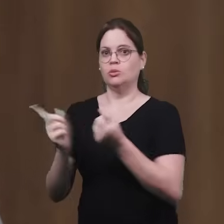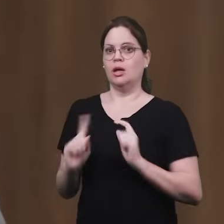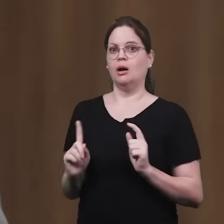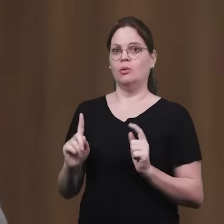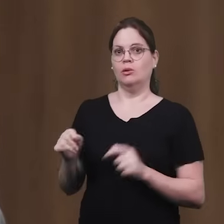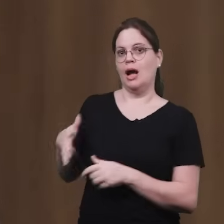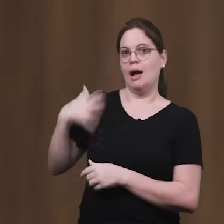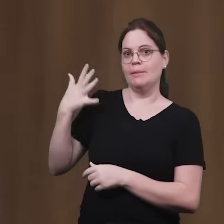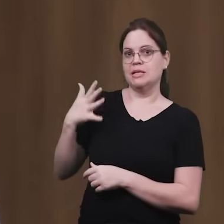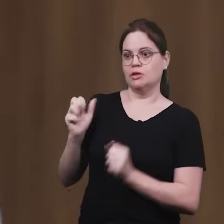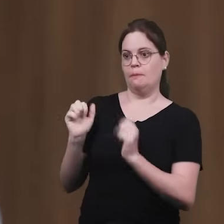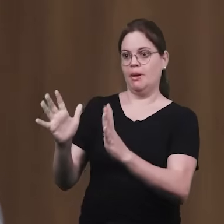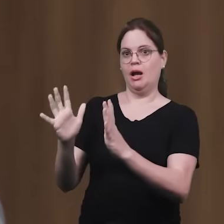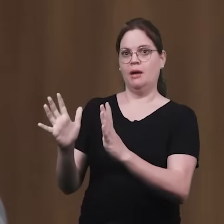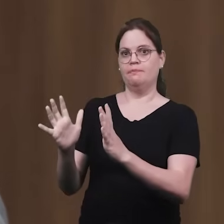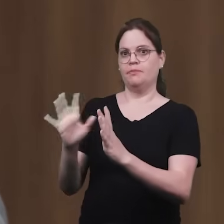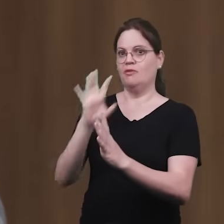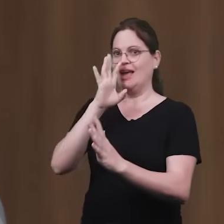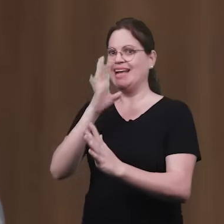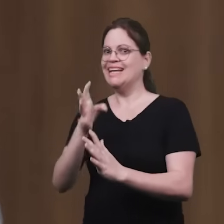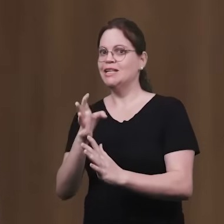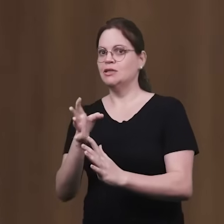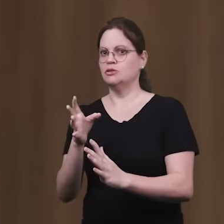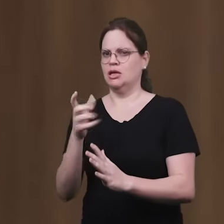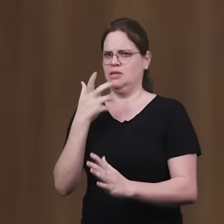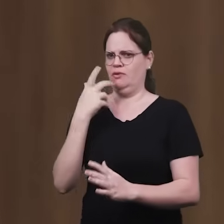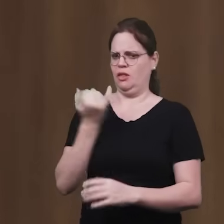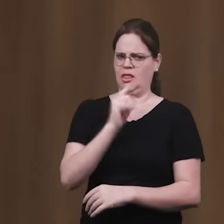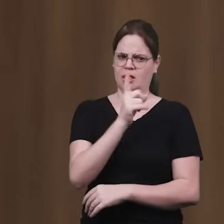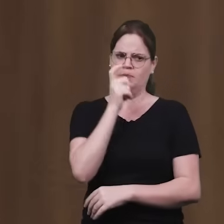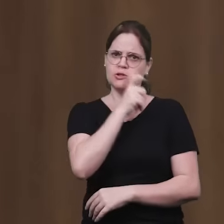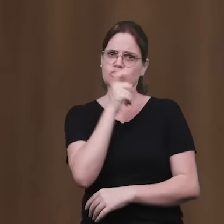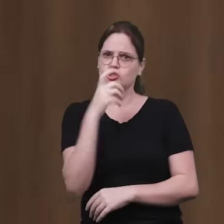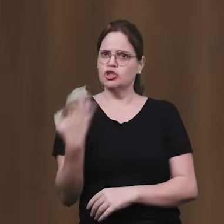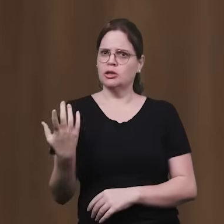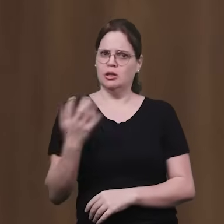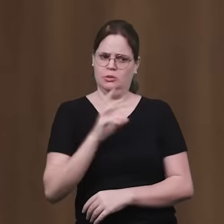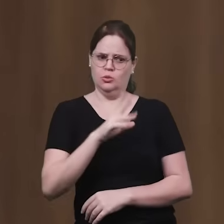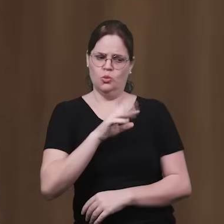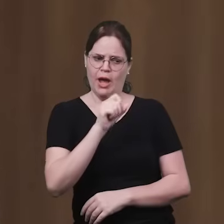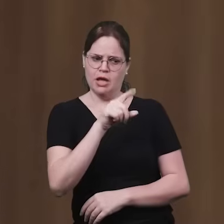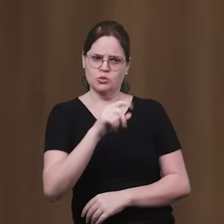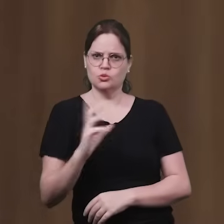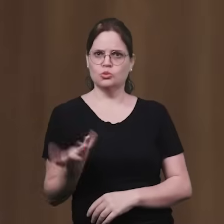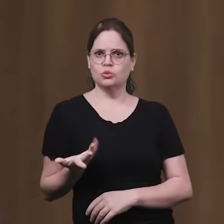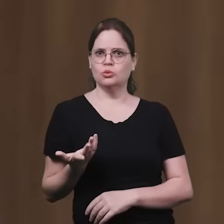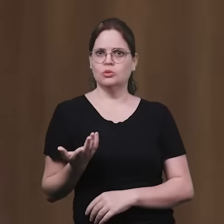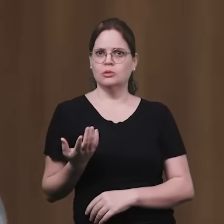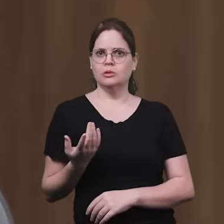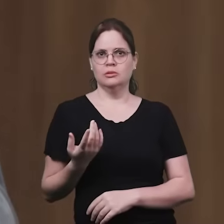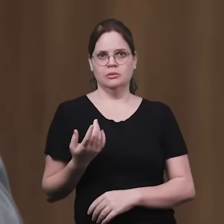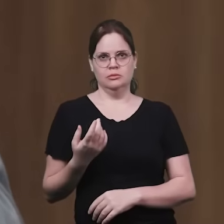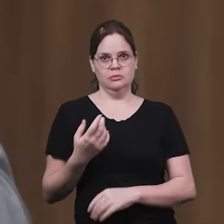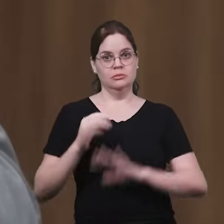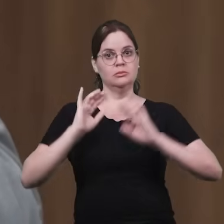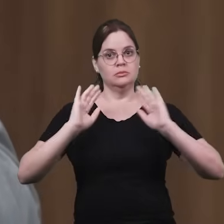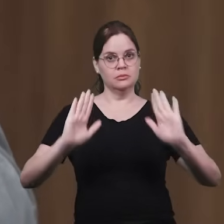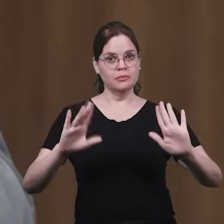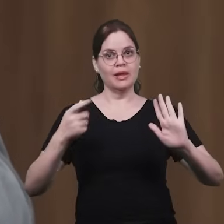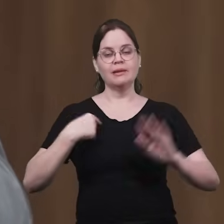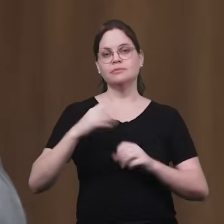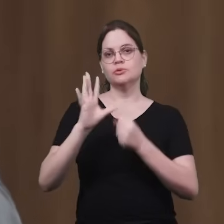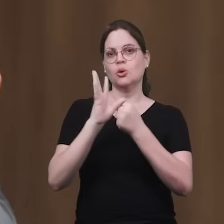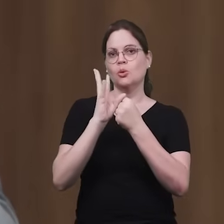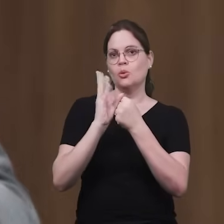criteriosa, crítica. Né? Não, peraí, isso que está falando é mentira. E não é bem assim. Né? Isso é uma questão